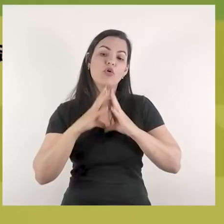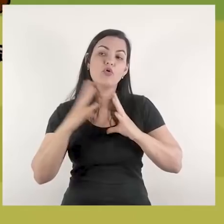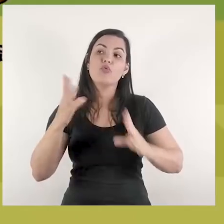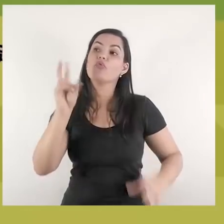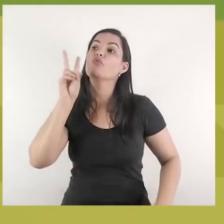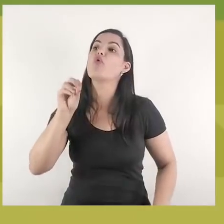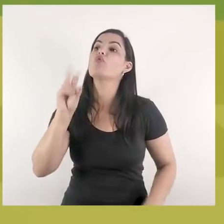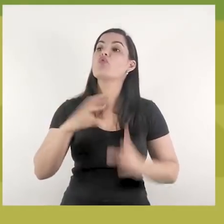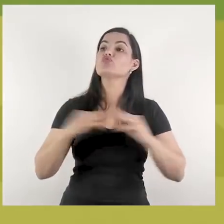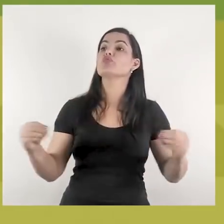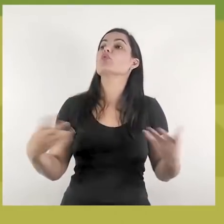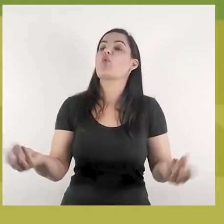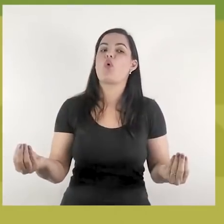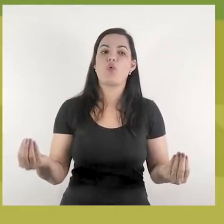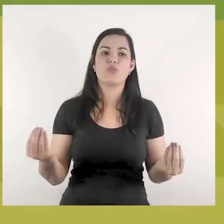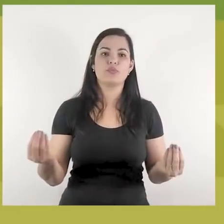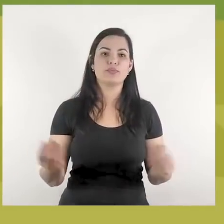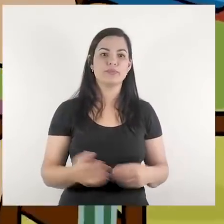Como eu fiquei?